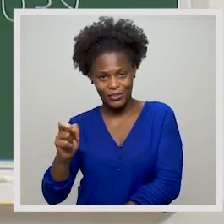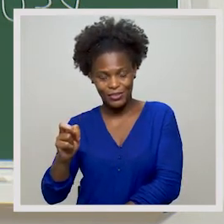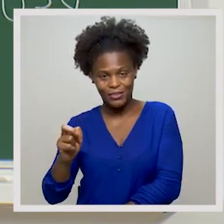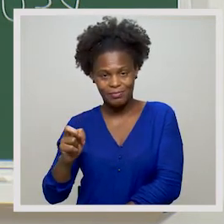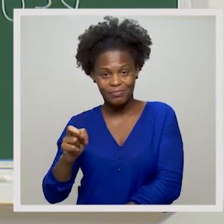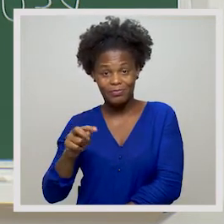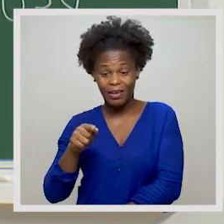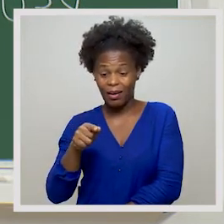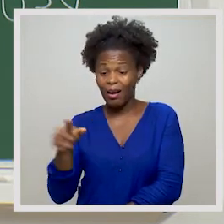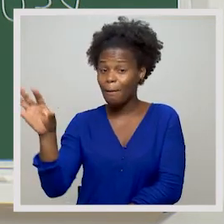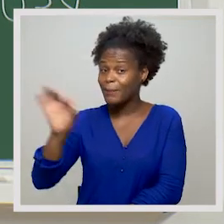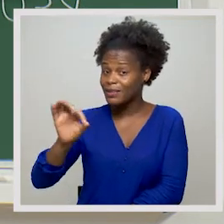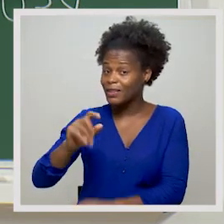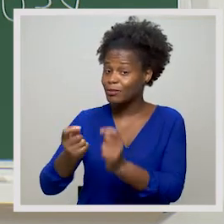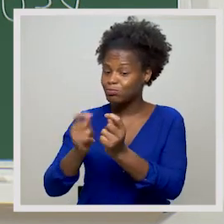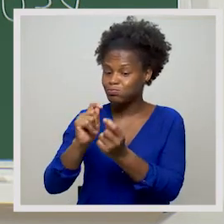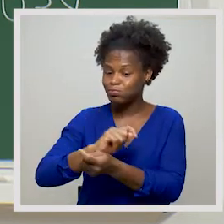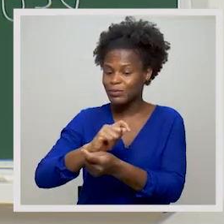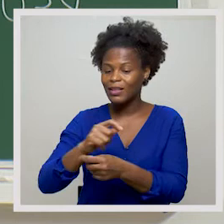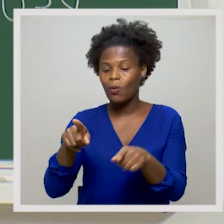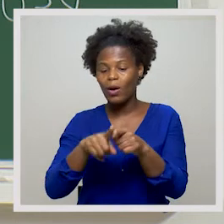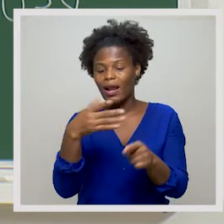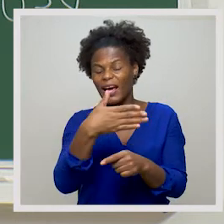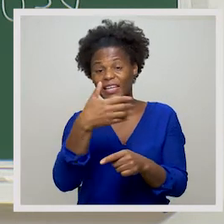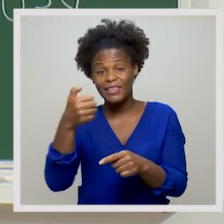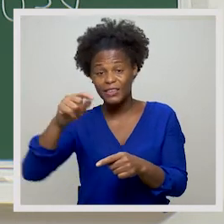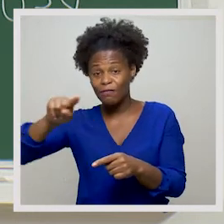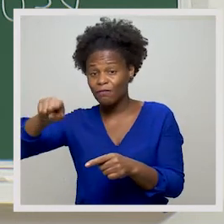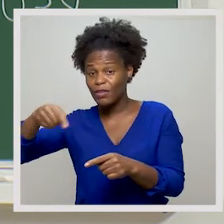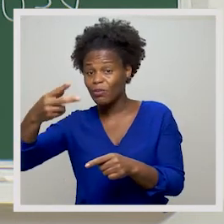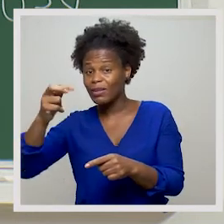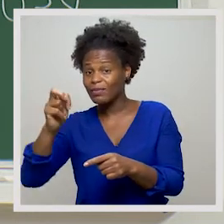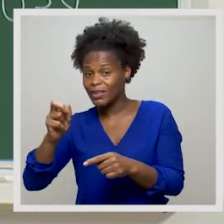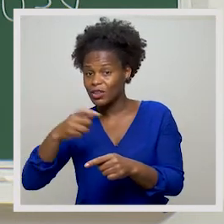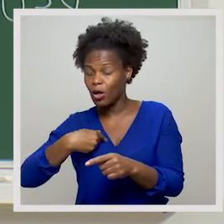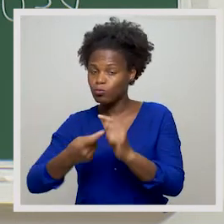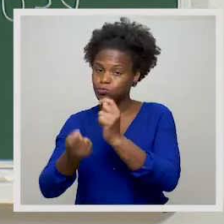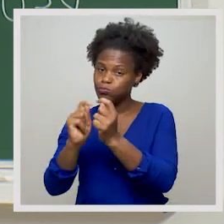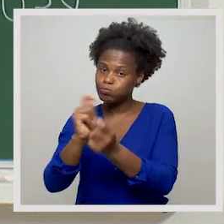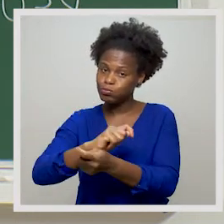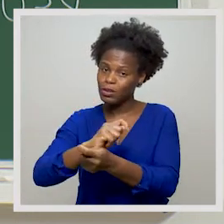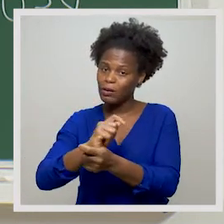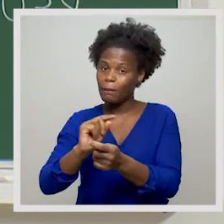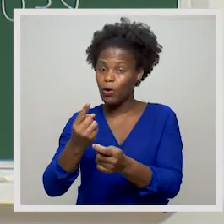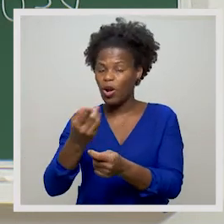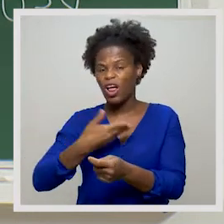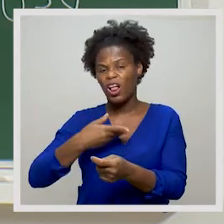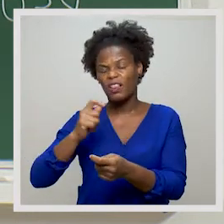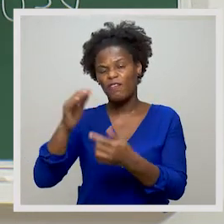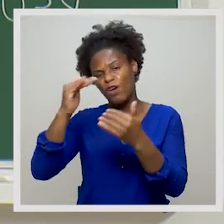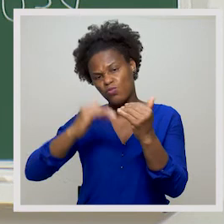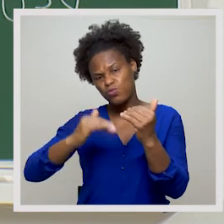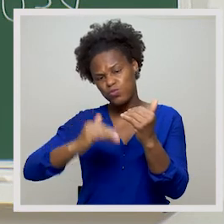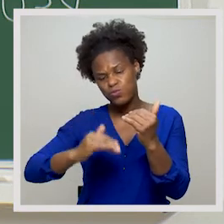0,153, que em percentagem corresponde a 15,3. Eu arredondei por